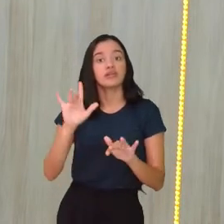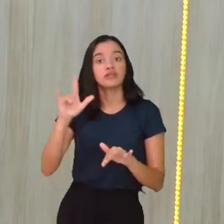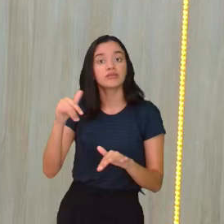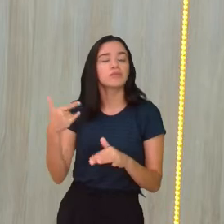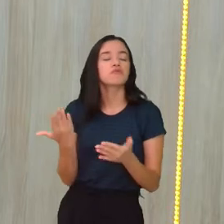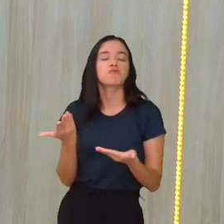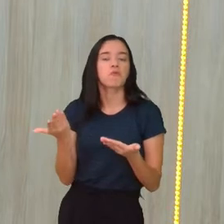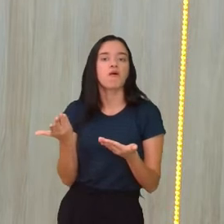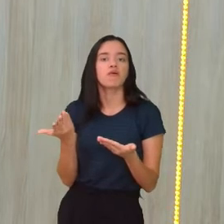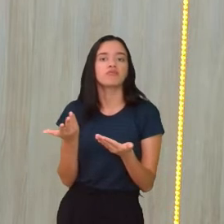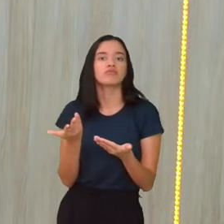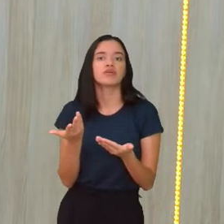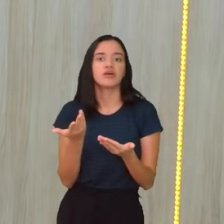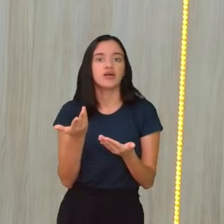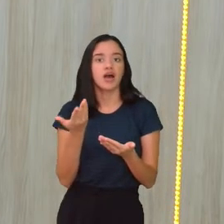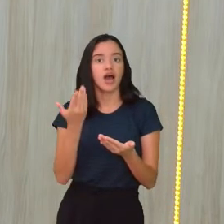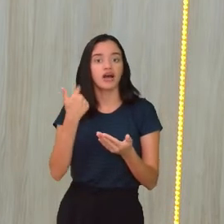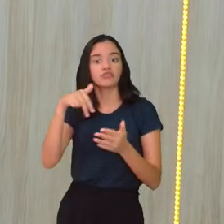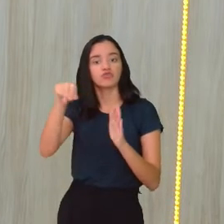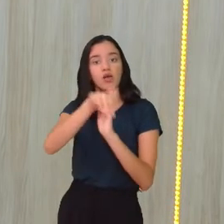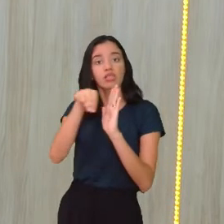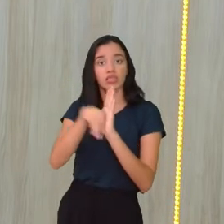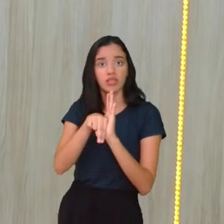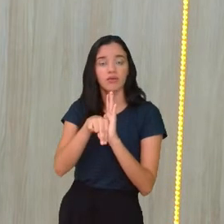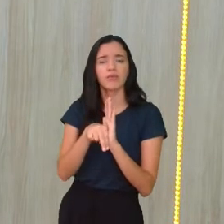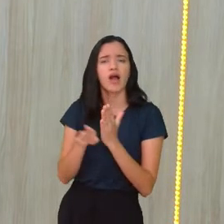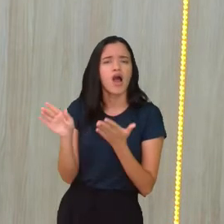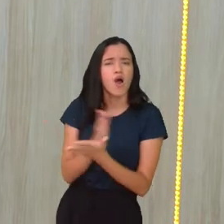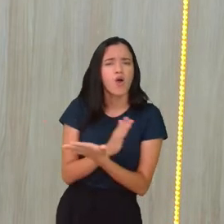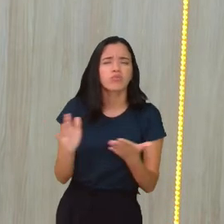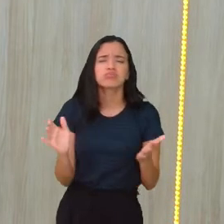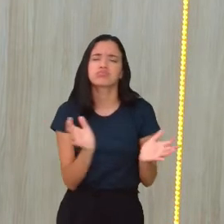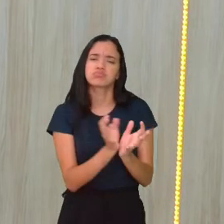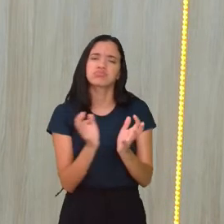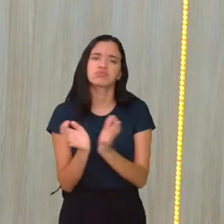a sua norma e qual a sua missão. Alguns